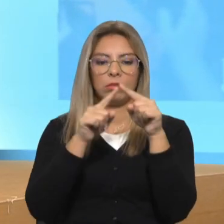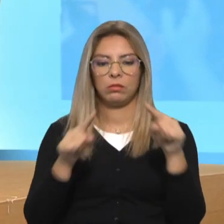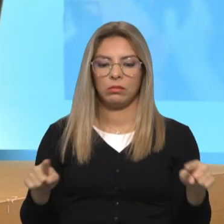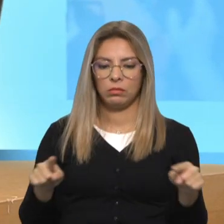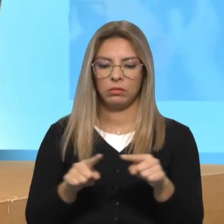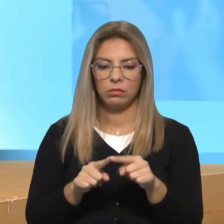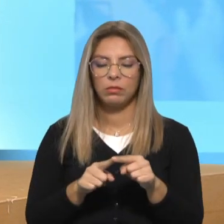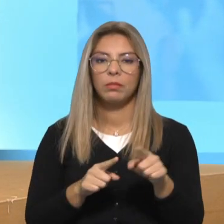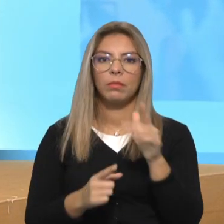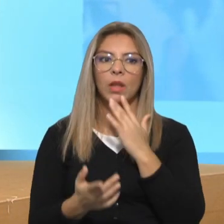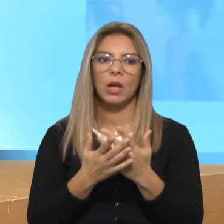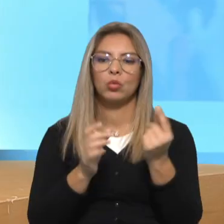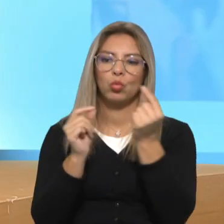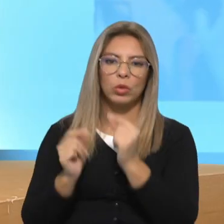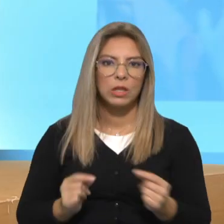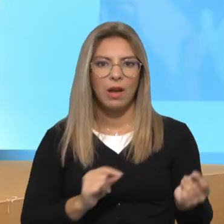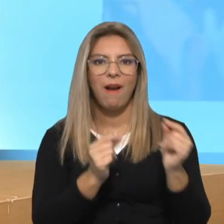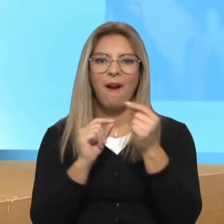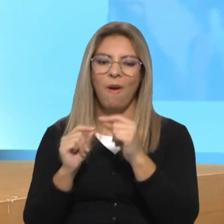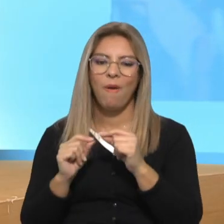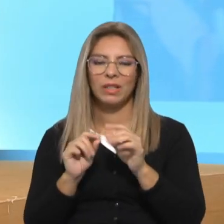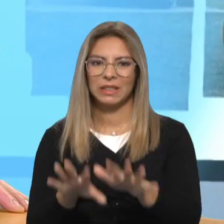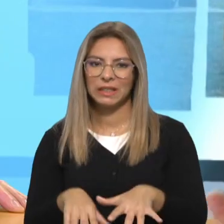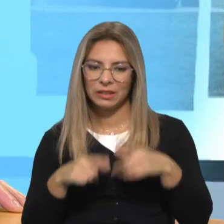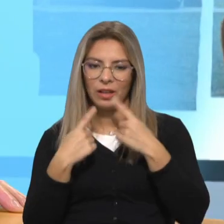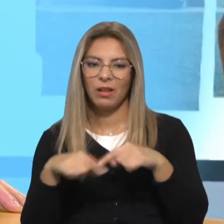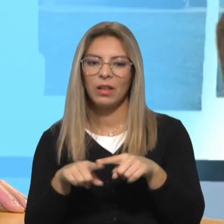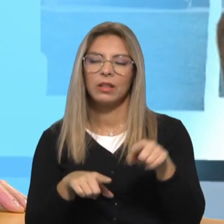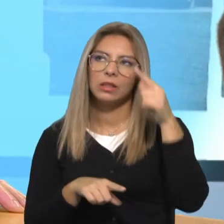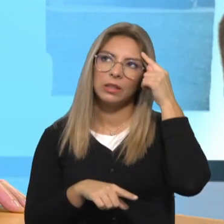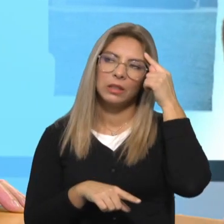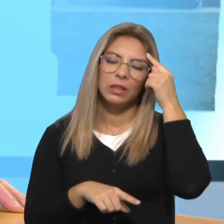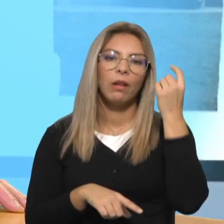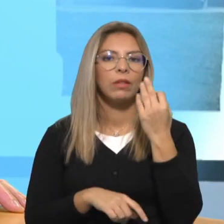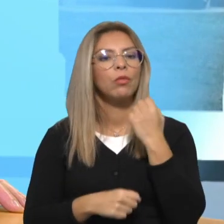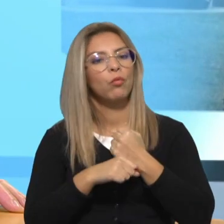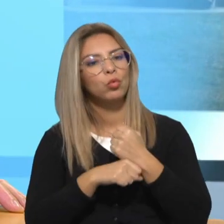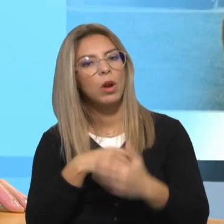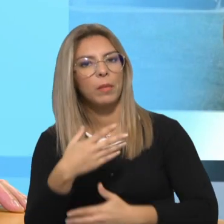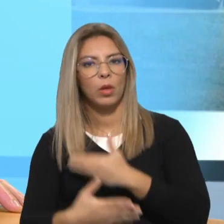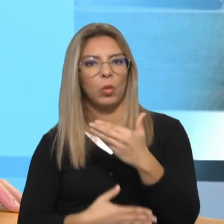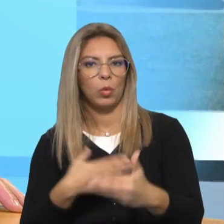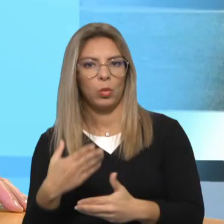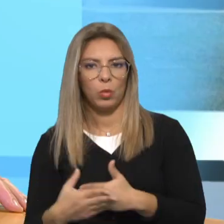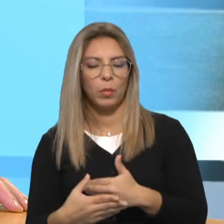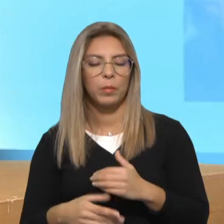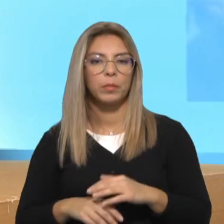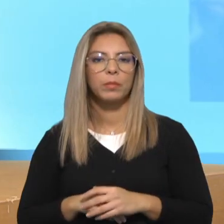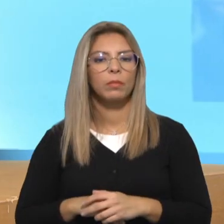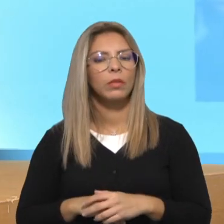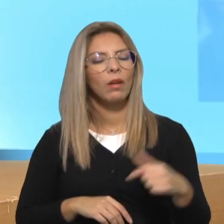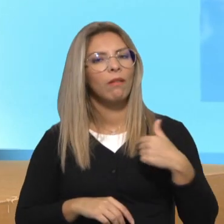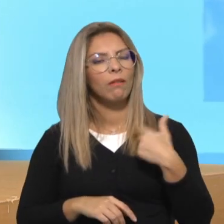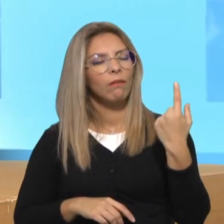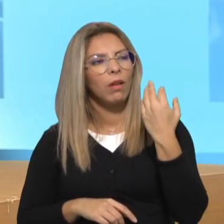o sínodo é a forma de pôr a funcionar o sínodo. E eu tive a graça de fazer esta experiência